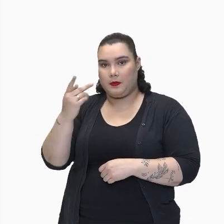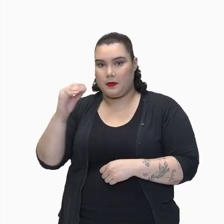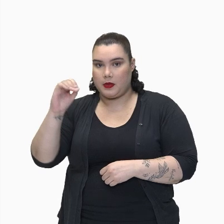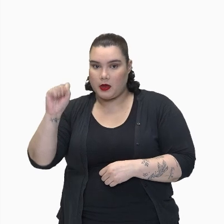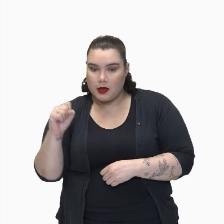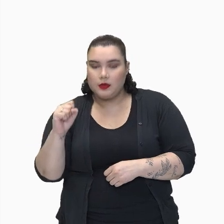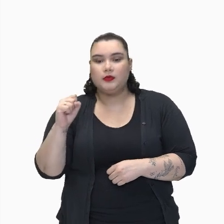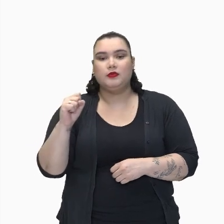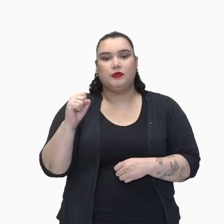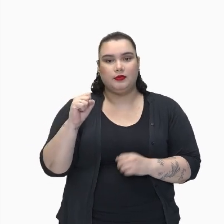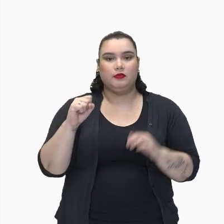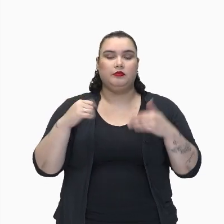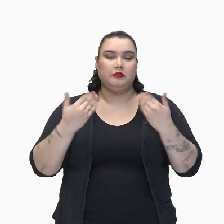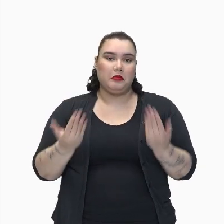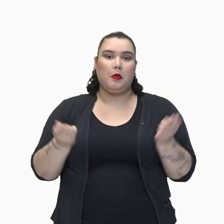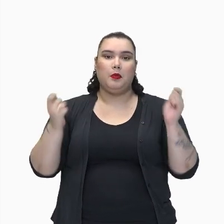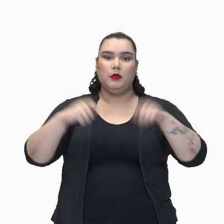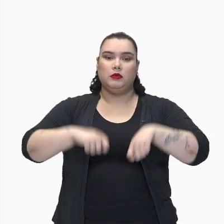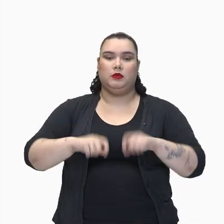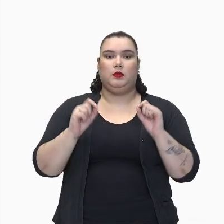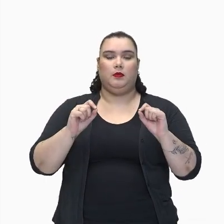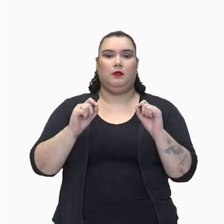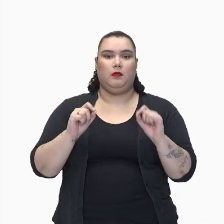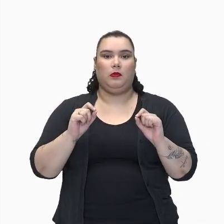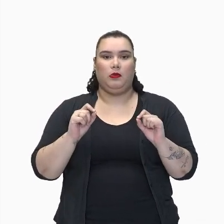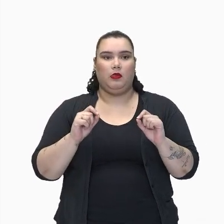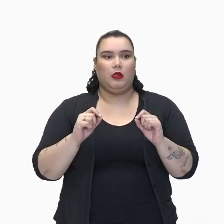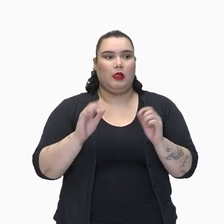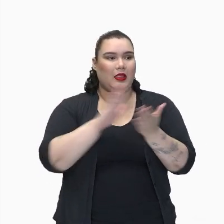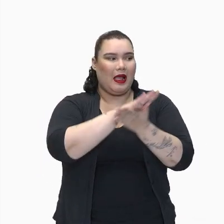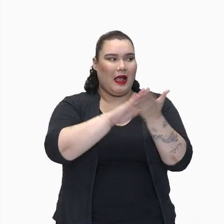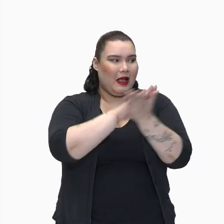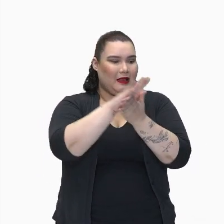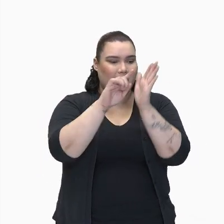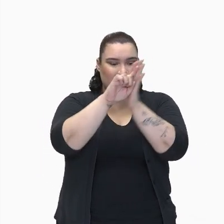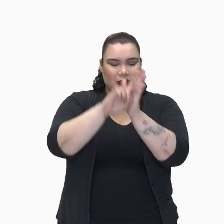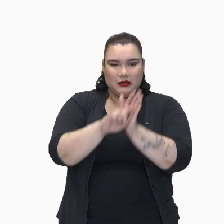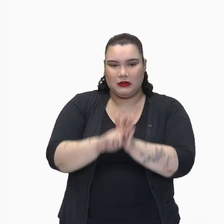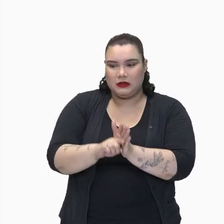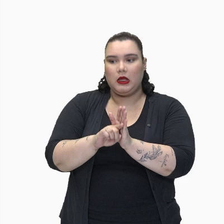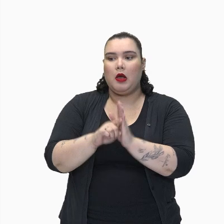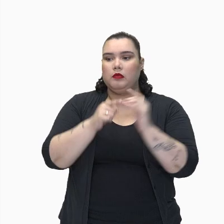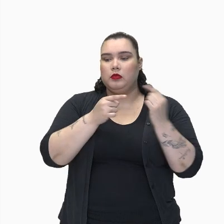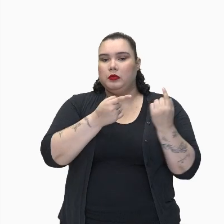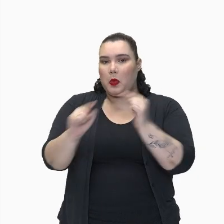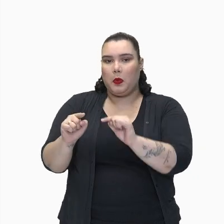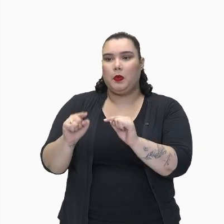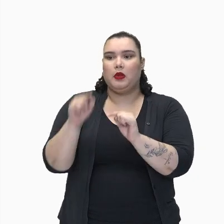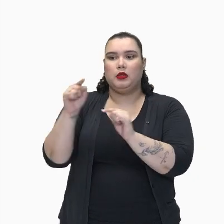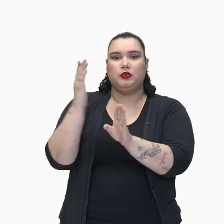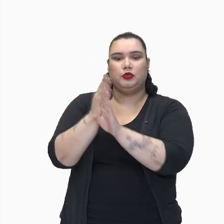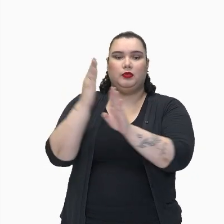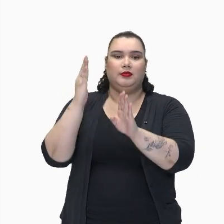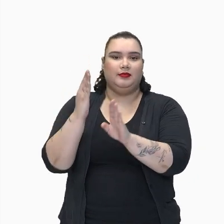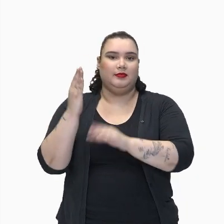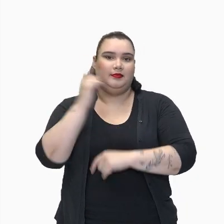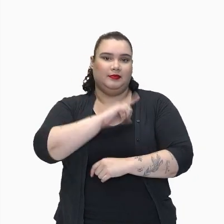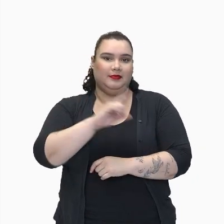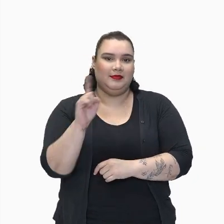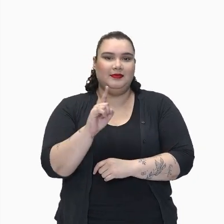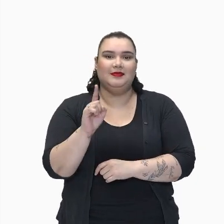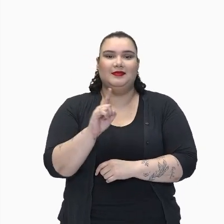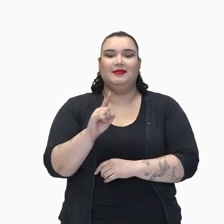caribenhos, é possível que nenhuma investigação vá ameaçar de se obter ali